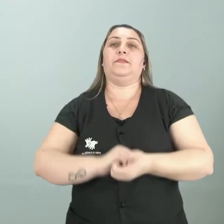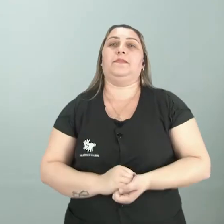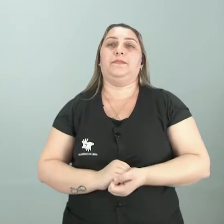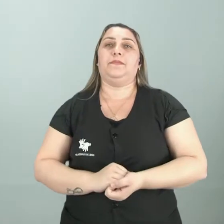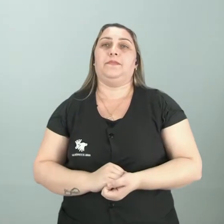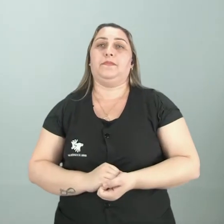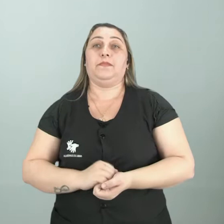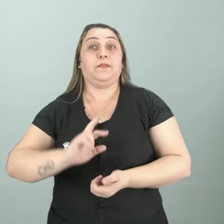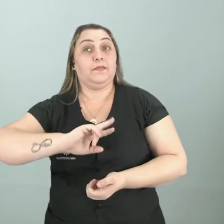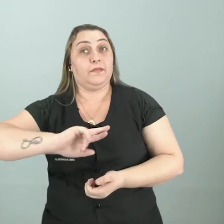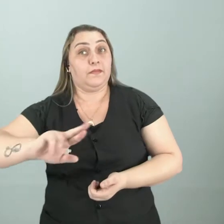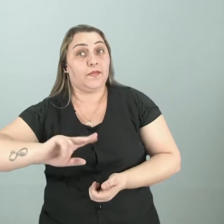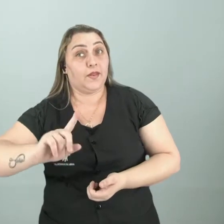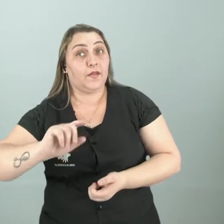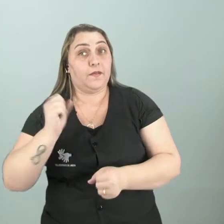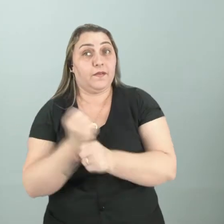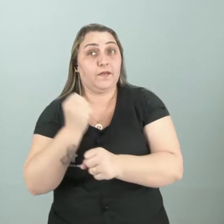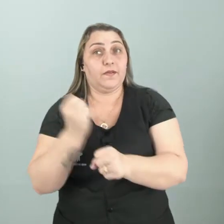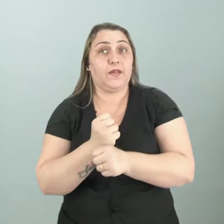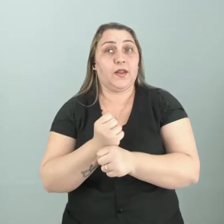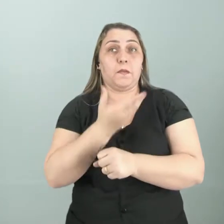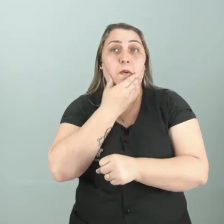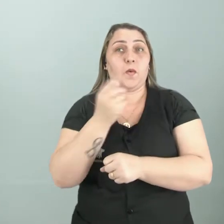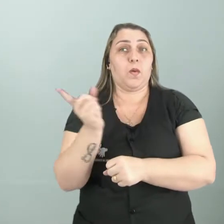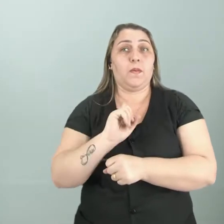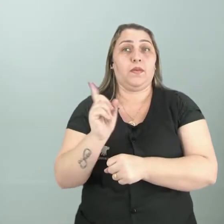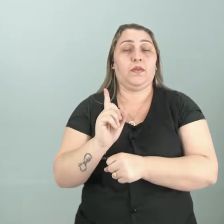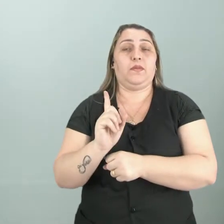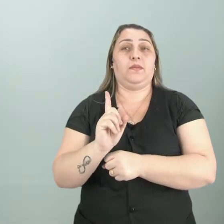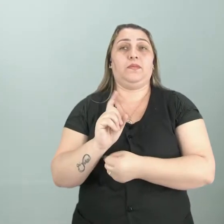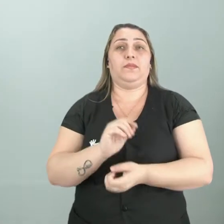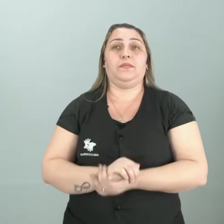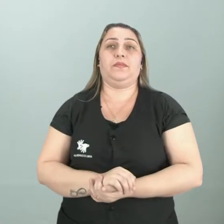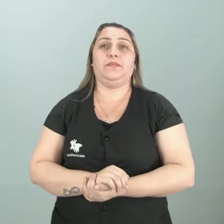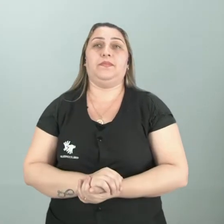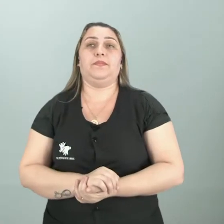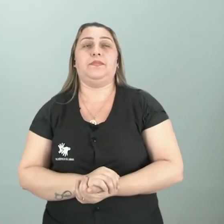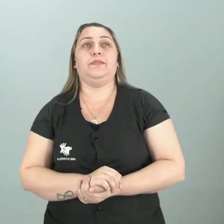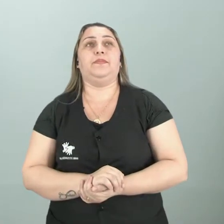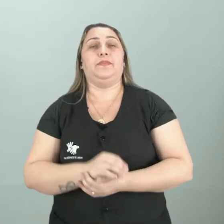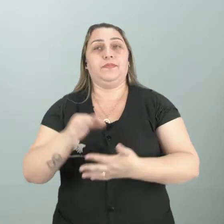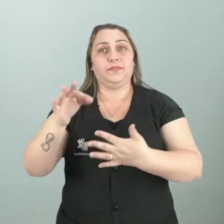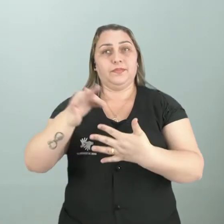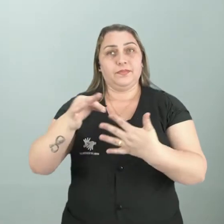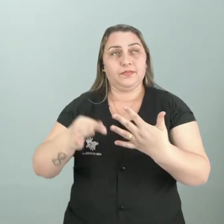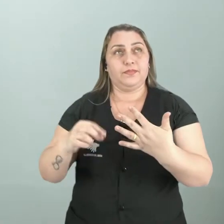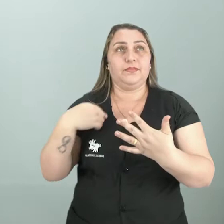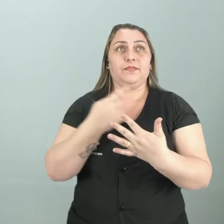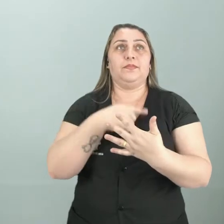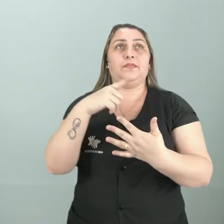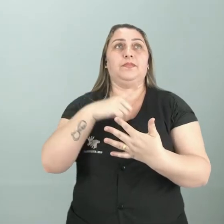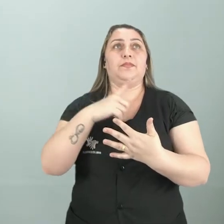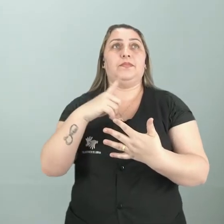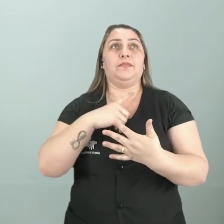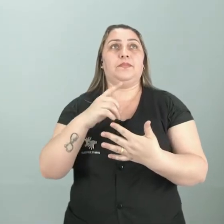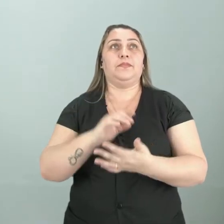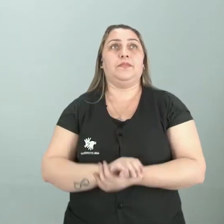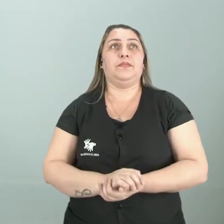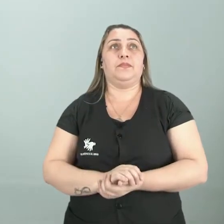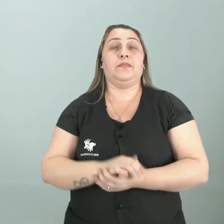Ela não foi construída pelo homem, certo? Outro elemento que nós temos são